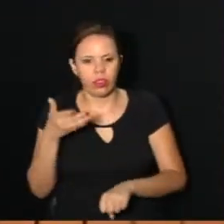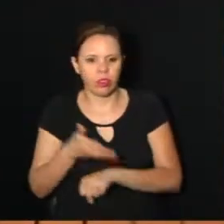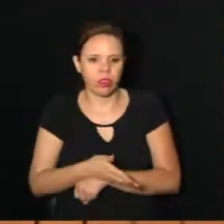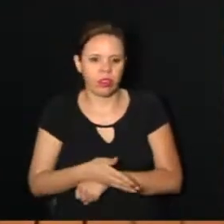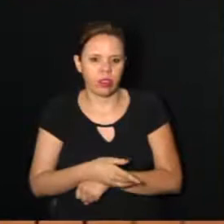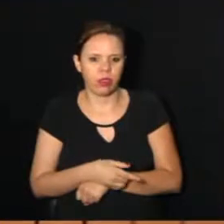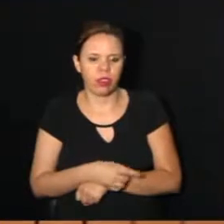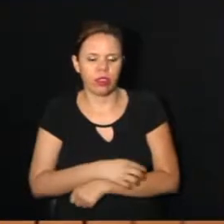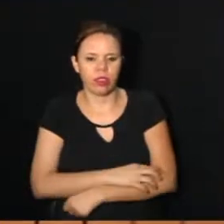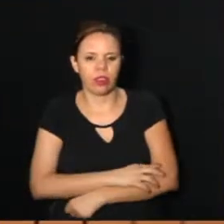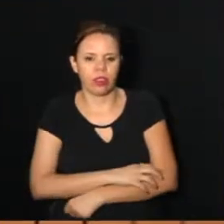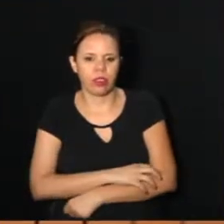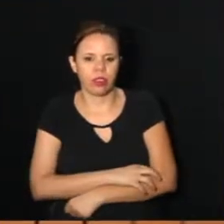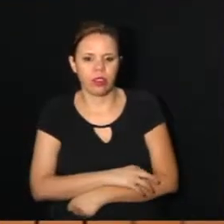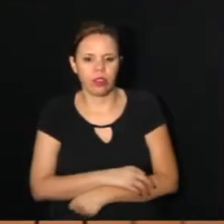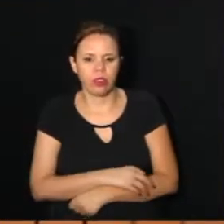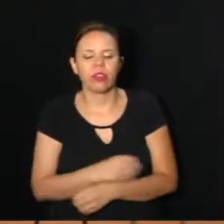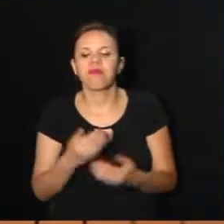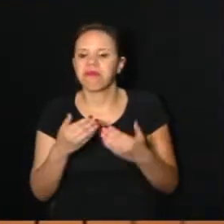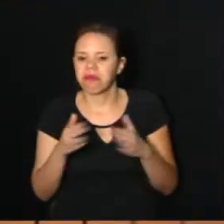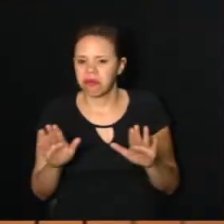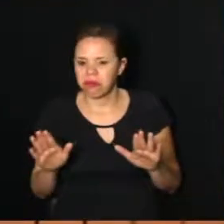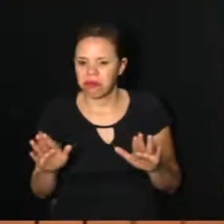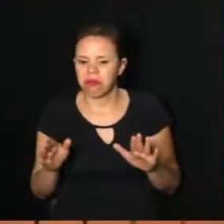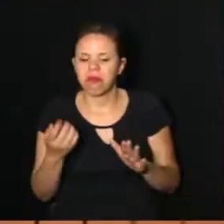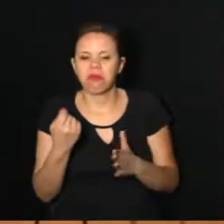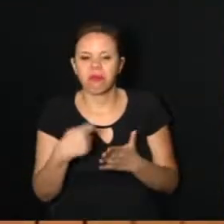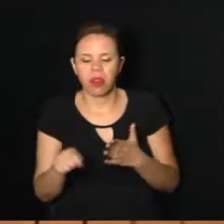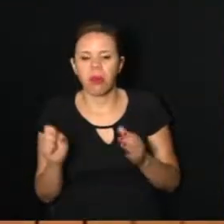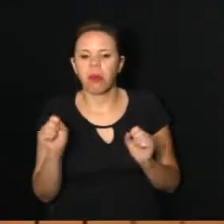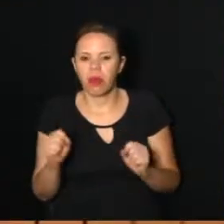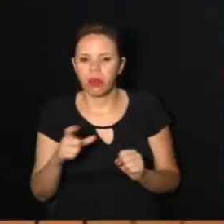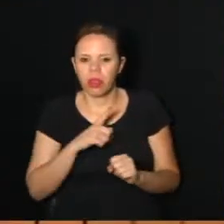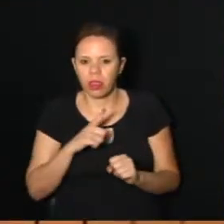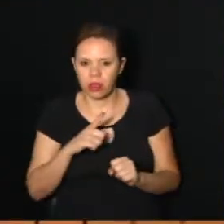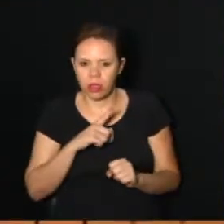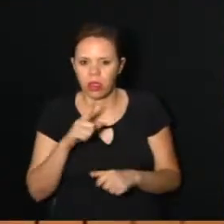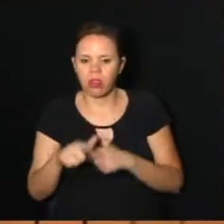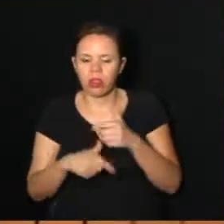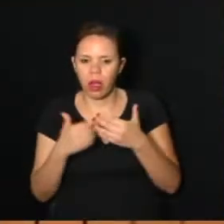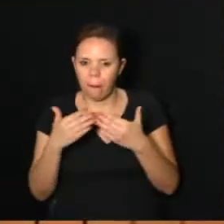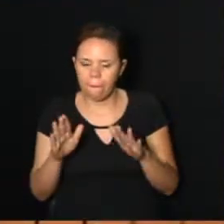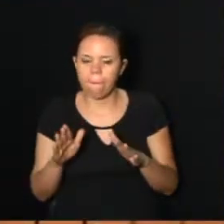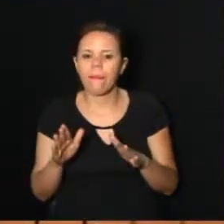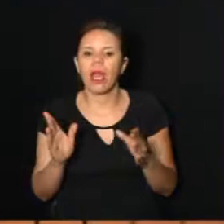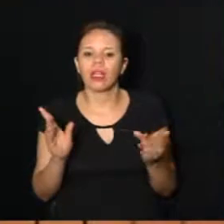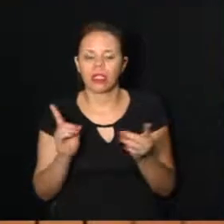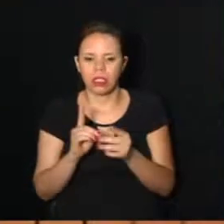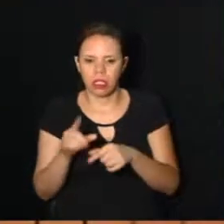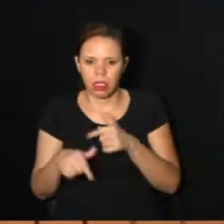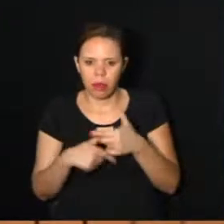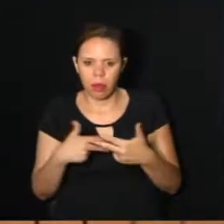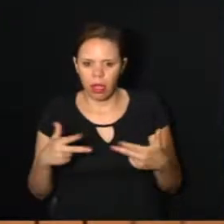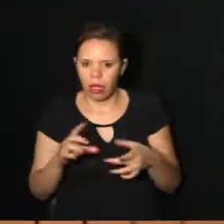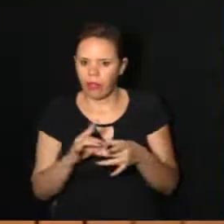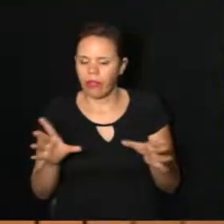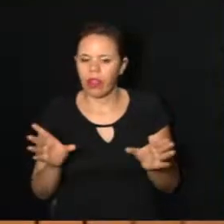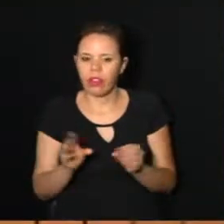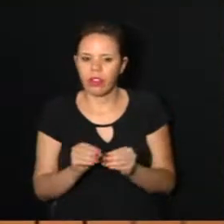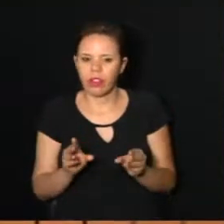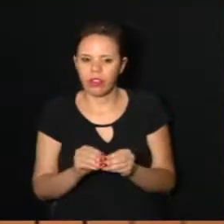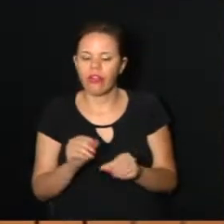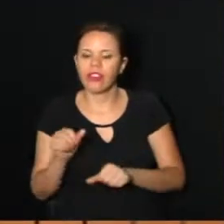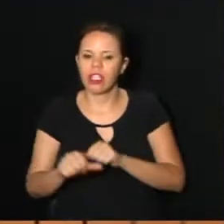impacto serão liberadas ou poderão ter o seu alvará em caráter definitivo, fazendo